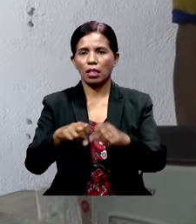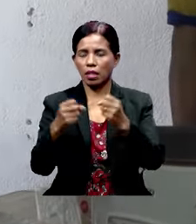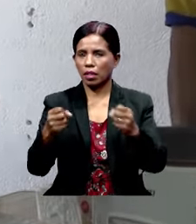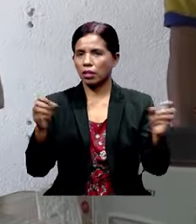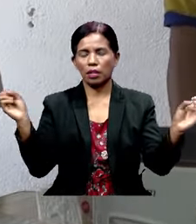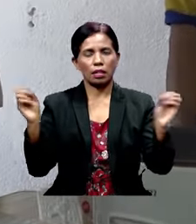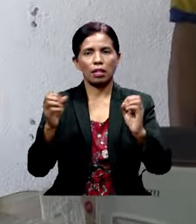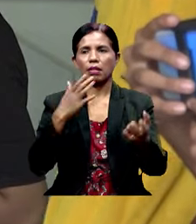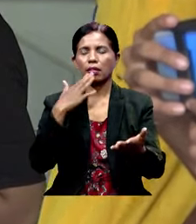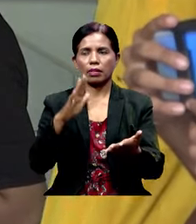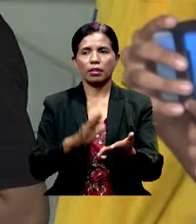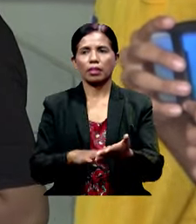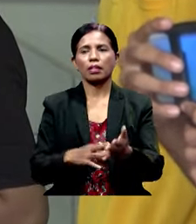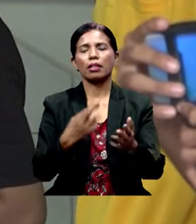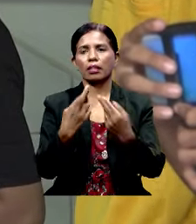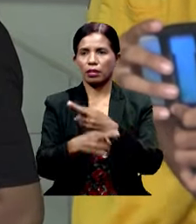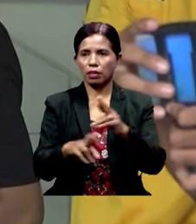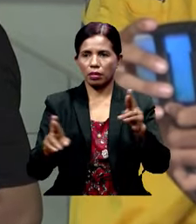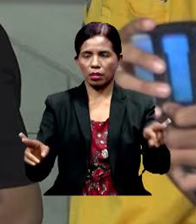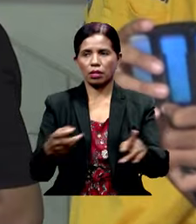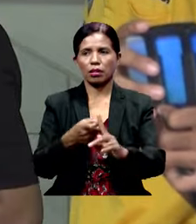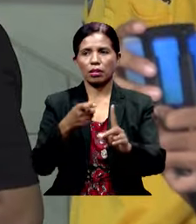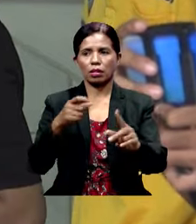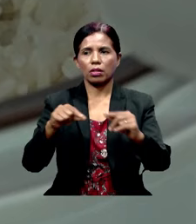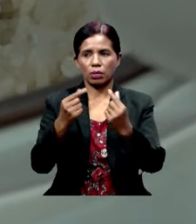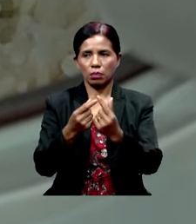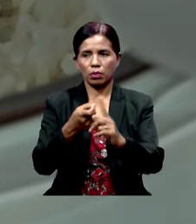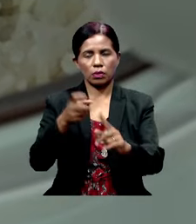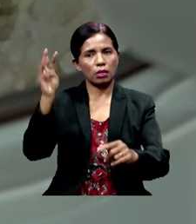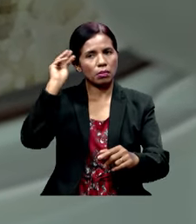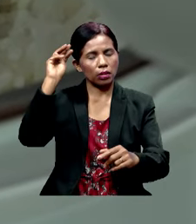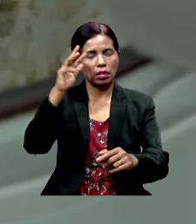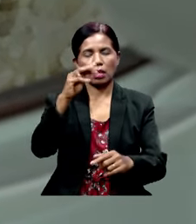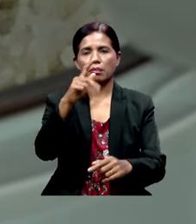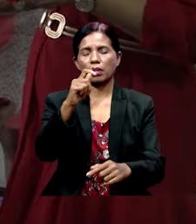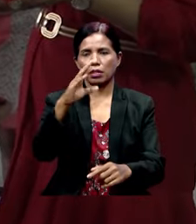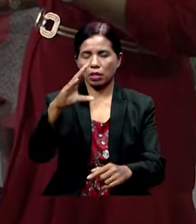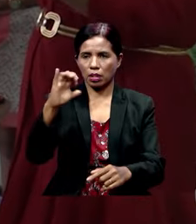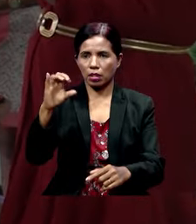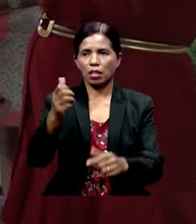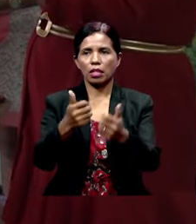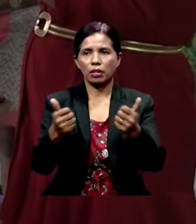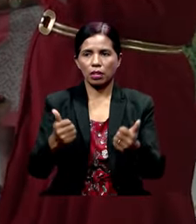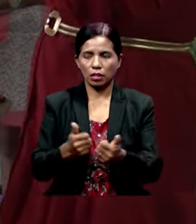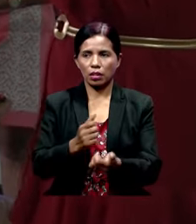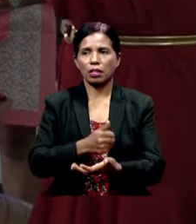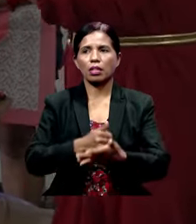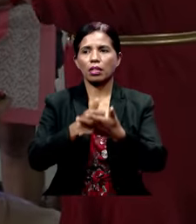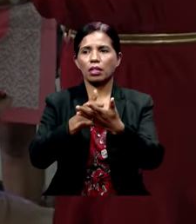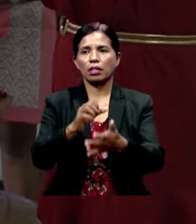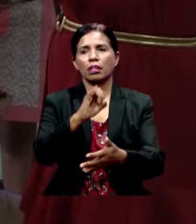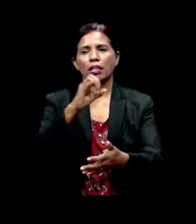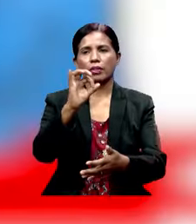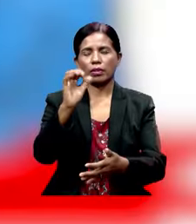iha qualidade. Resultado husi demonstração ne equipa husi Ministério Comércio e Indústria, Associação Tane Consumidor no